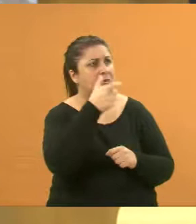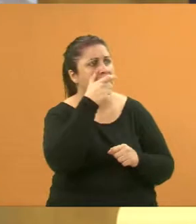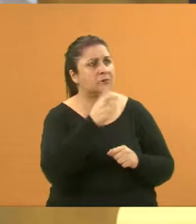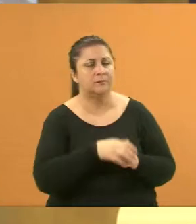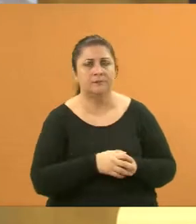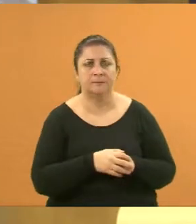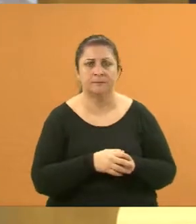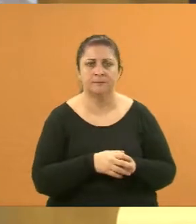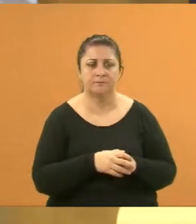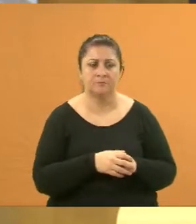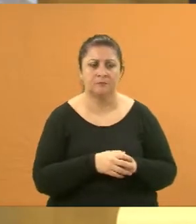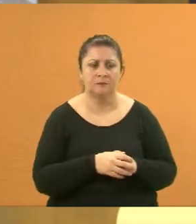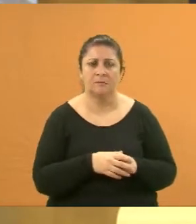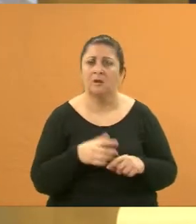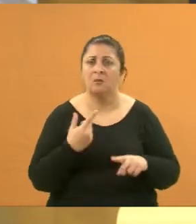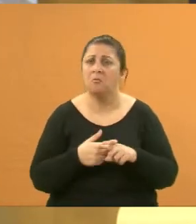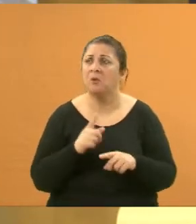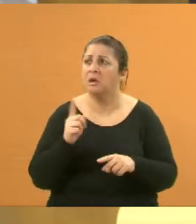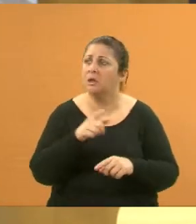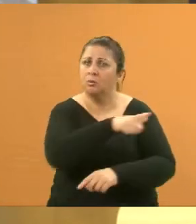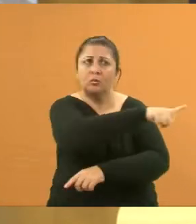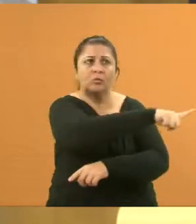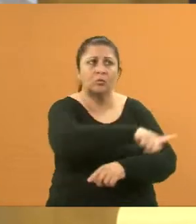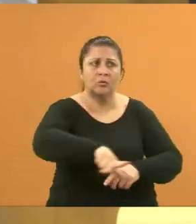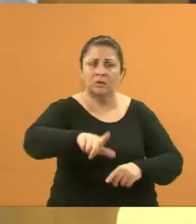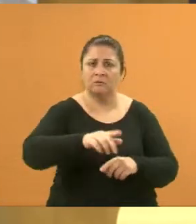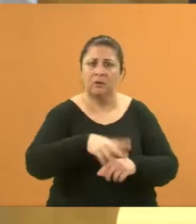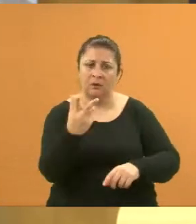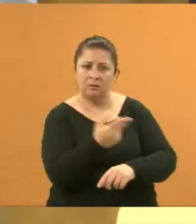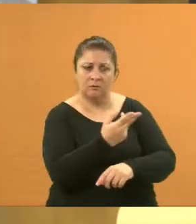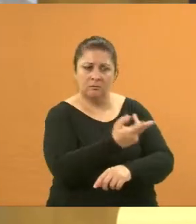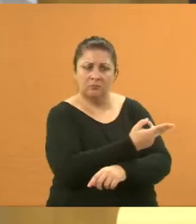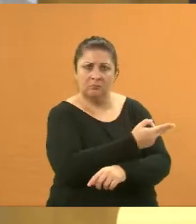cores. Por que não limpa? Por que não faz a capina?